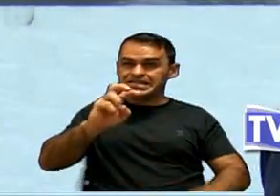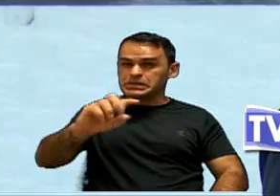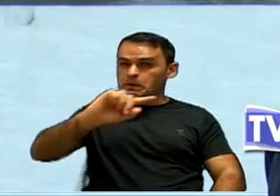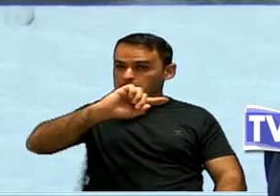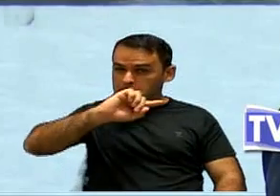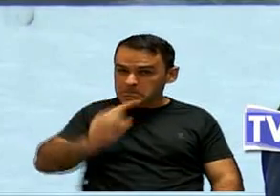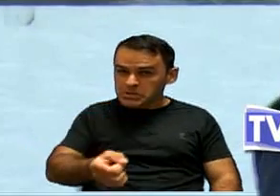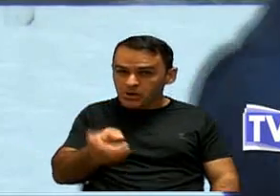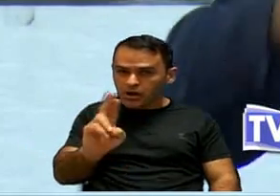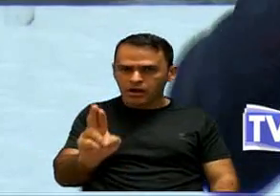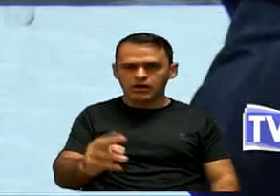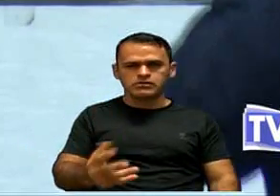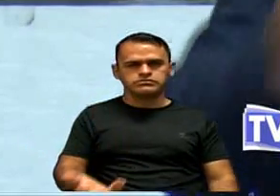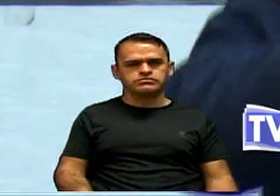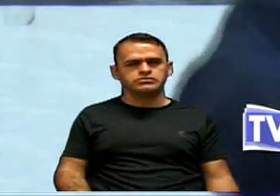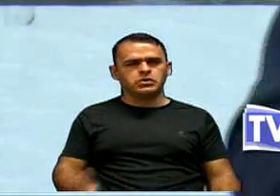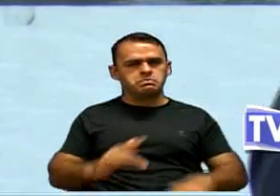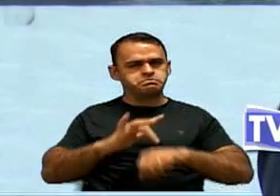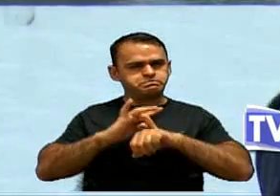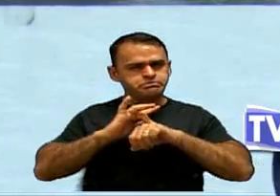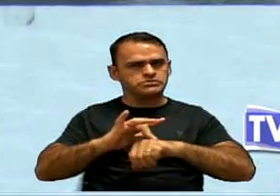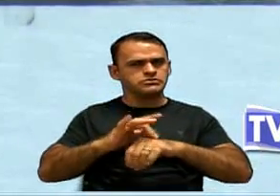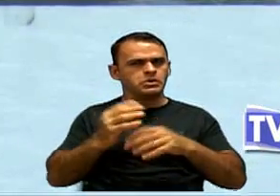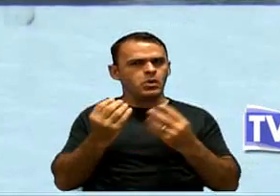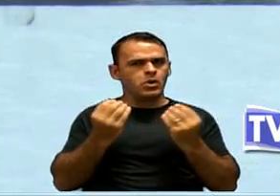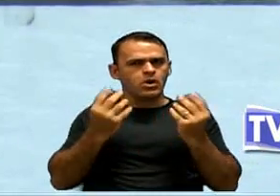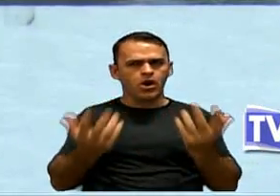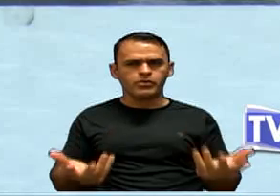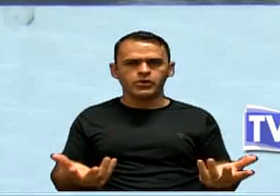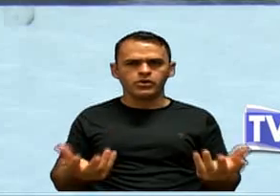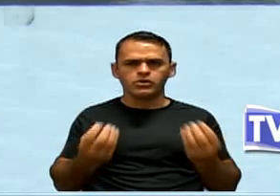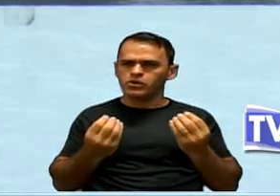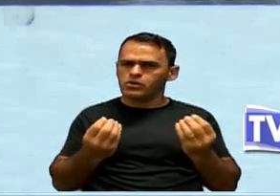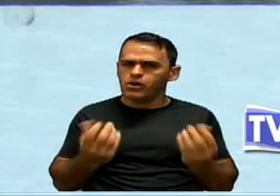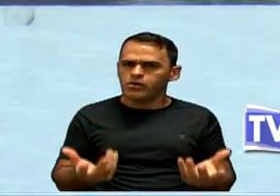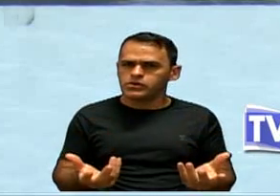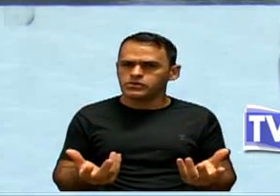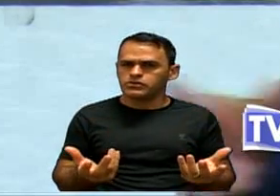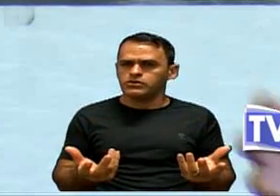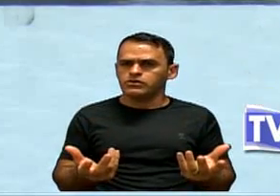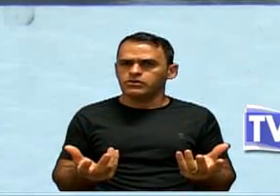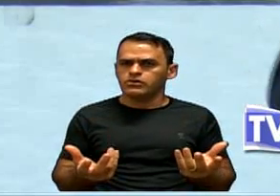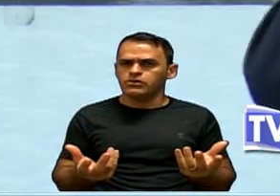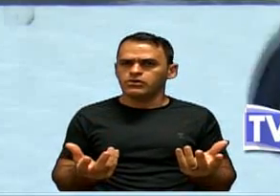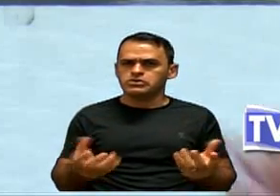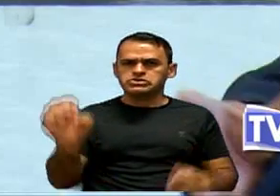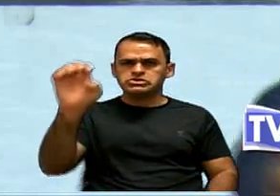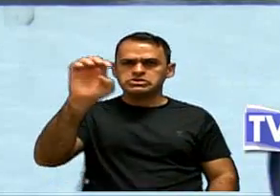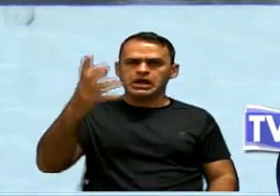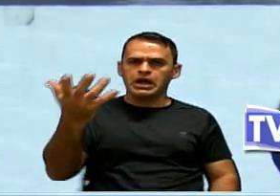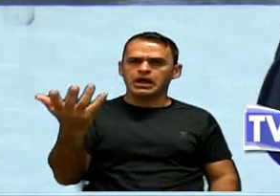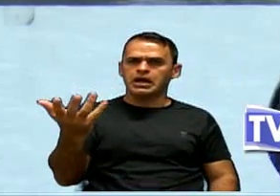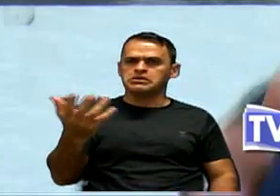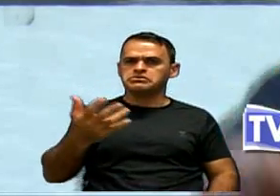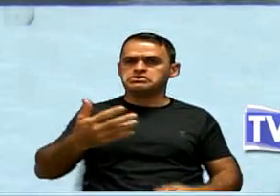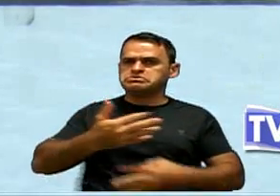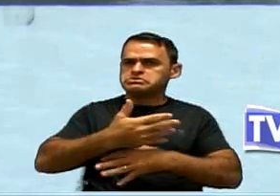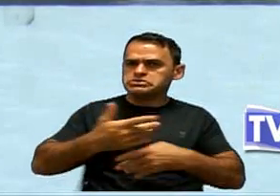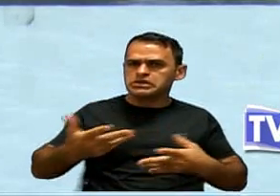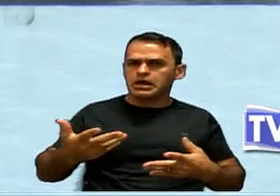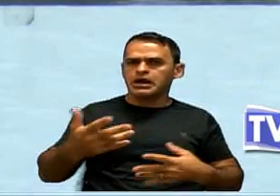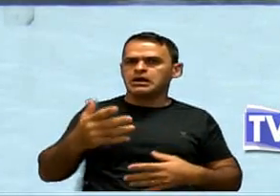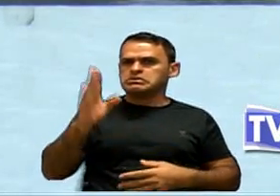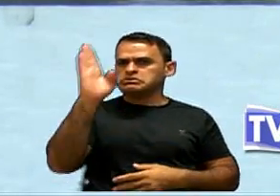mil reais. É um absurdo o que está acontecendo nesse estado, nessa cidade, nesse